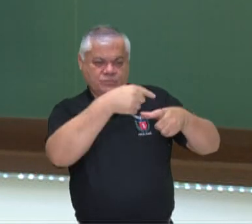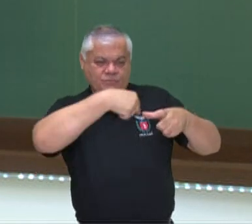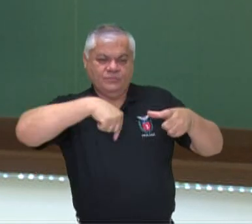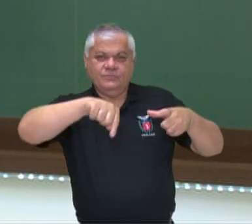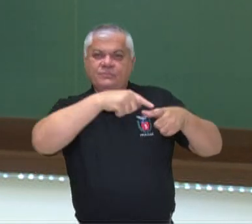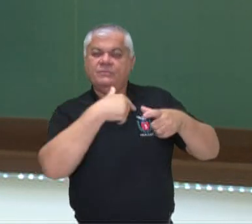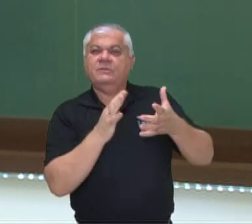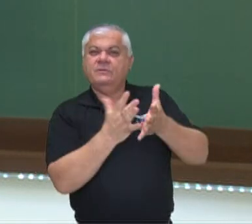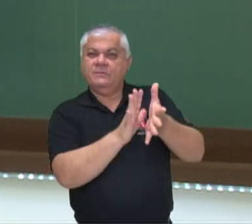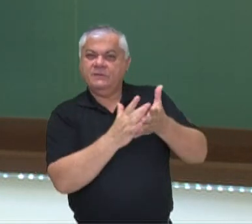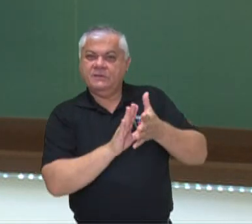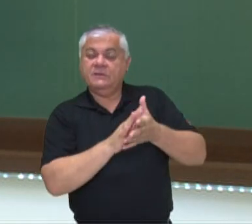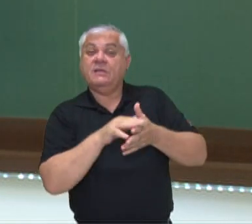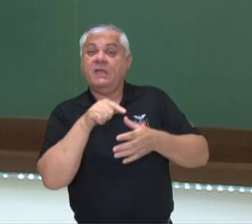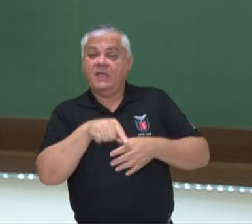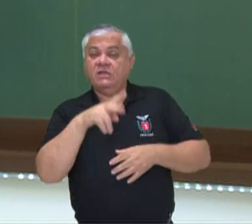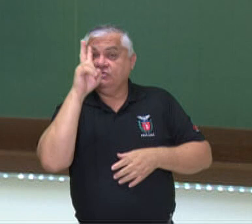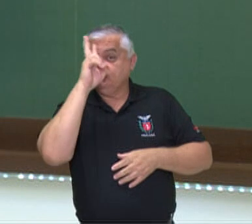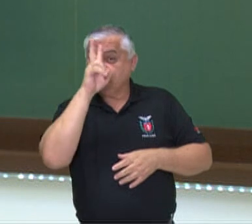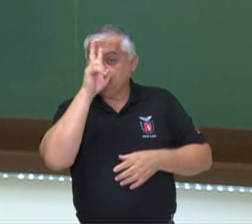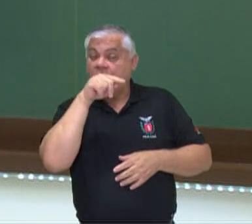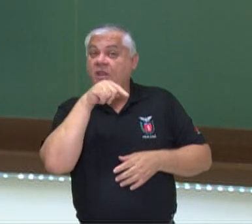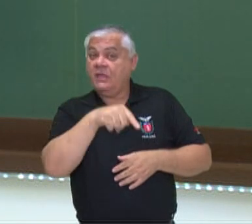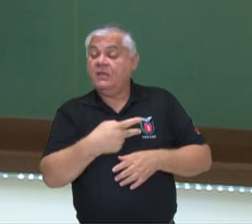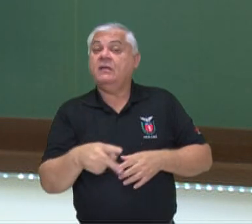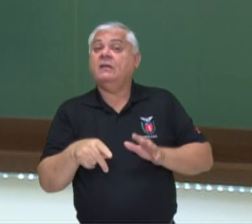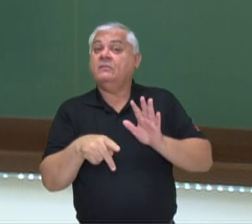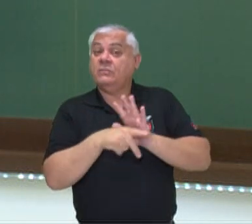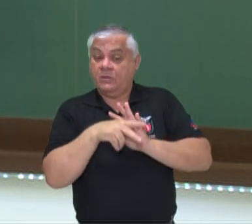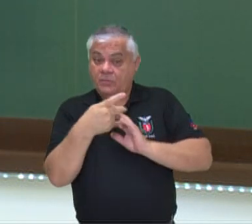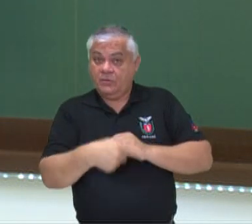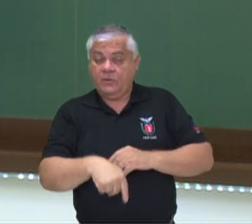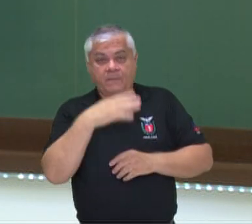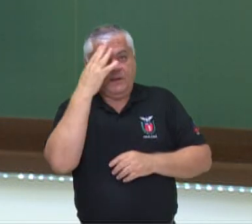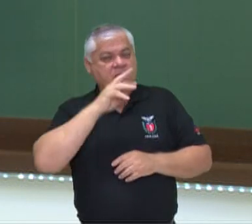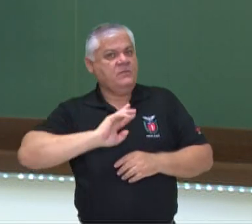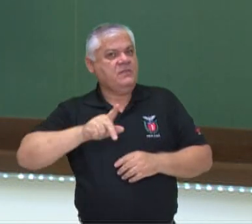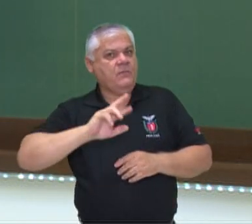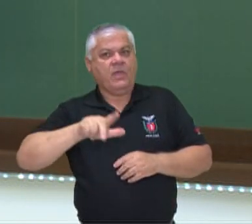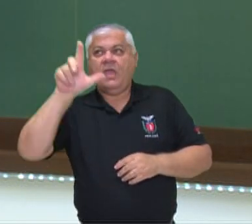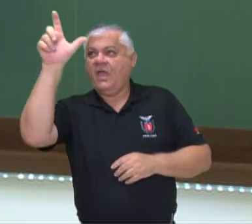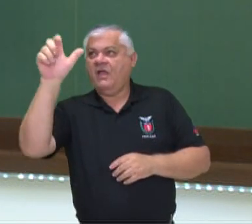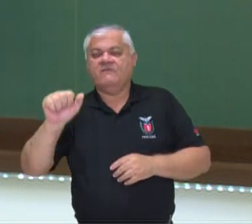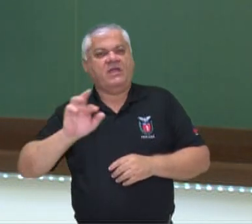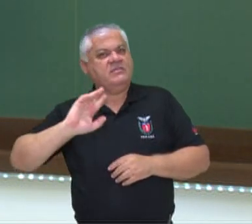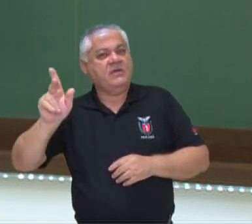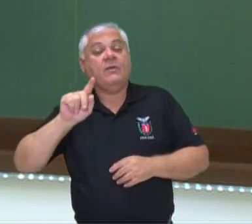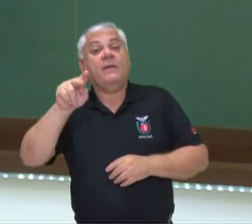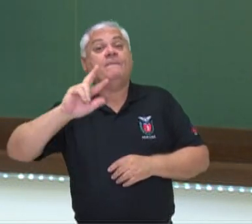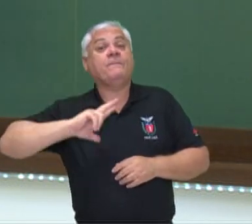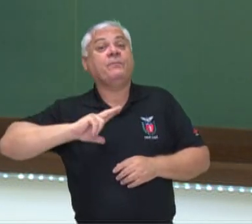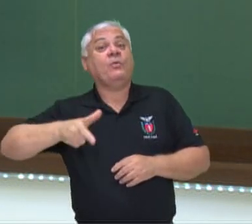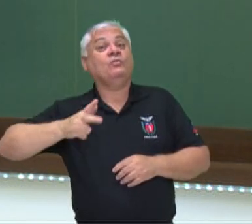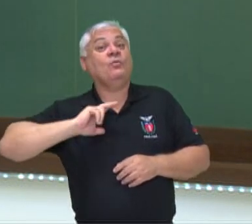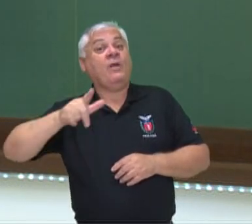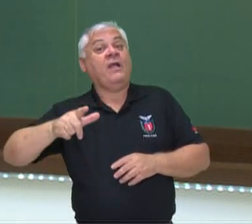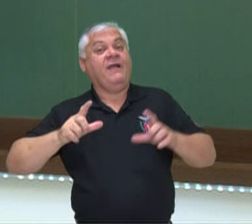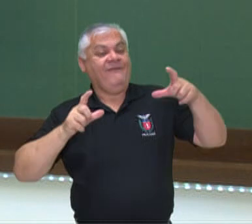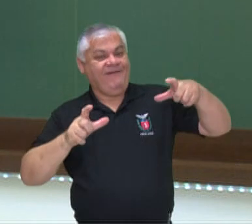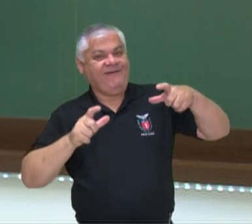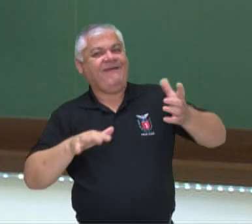bem interessante, ele foi, na verdade, um instrumento trazido não pelos africanos, mas pelos portugueses aqui para o Brasil.